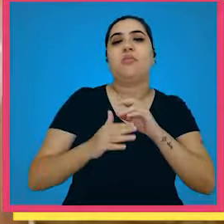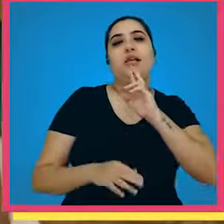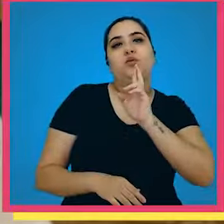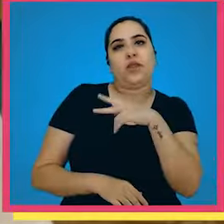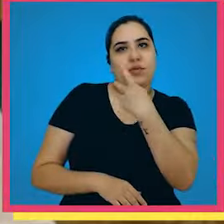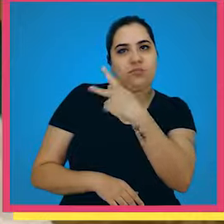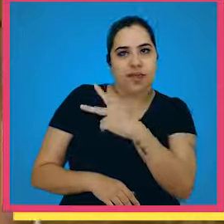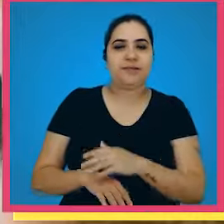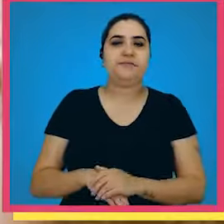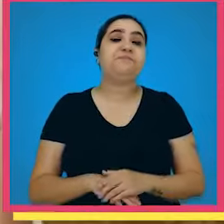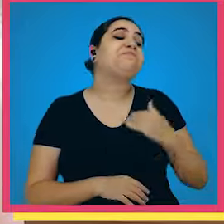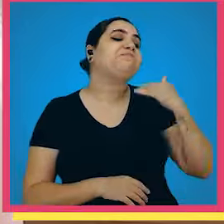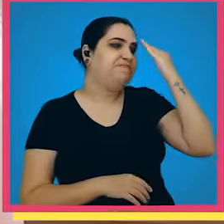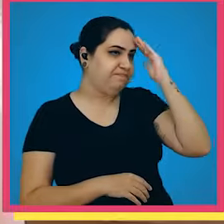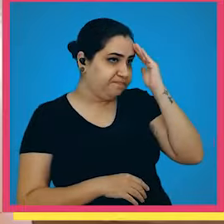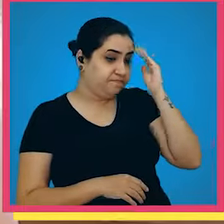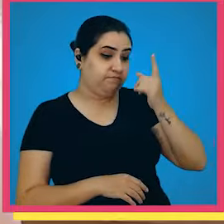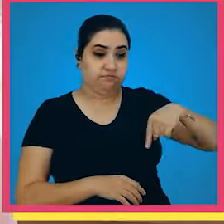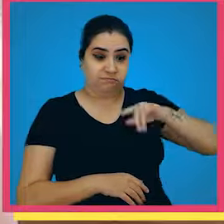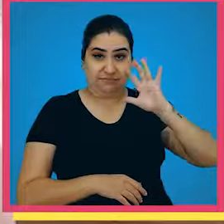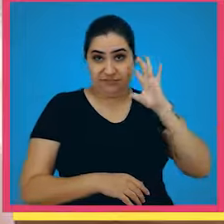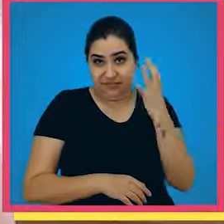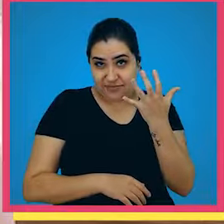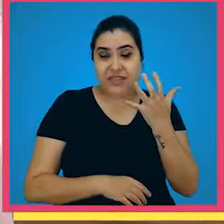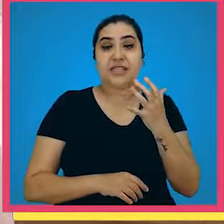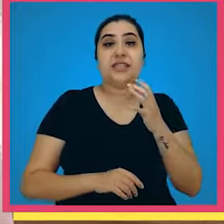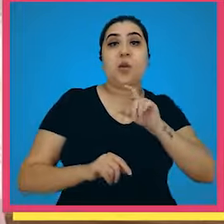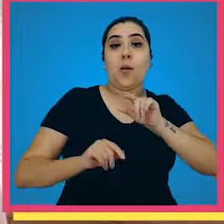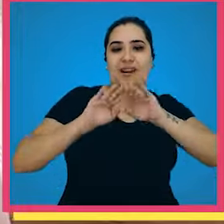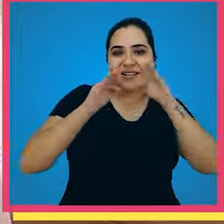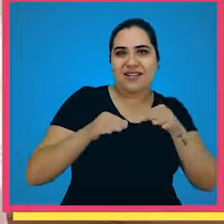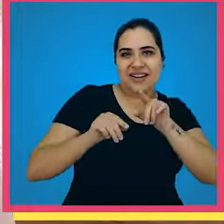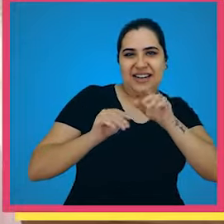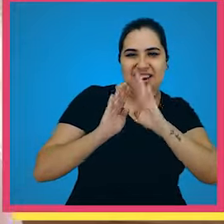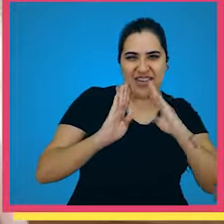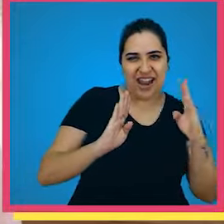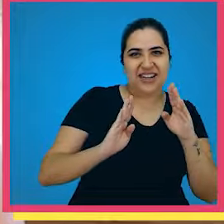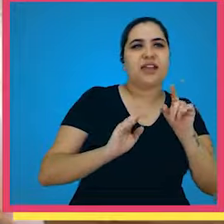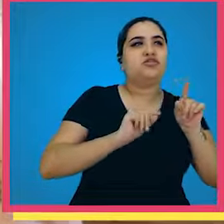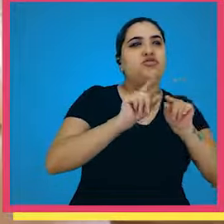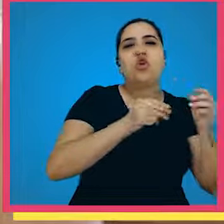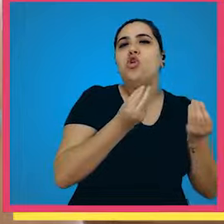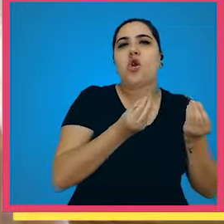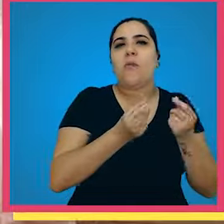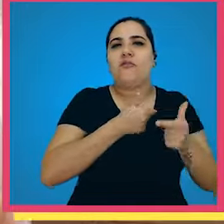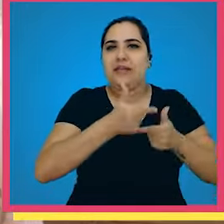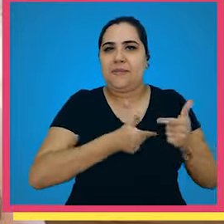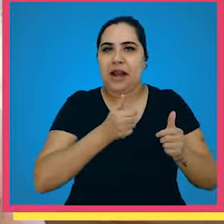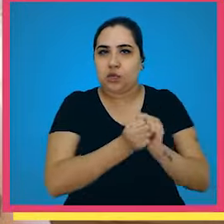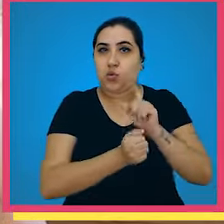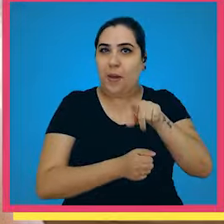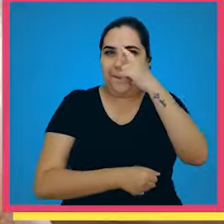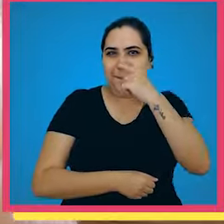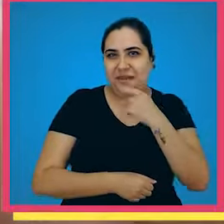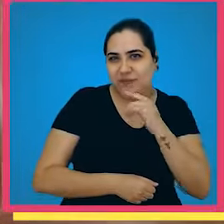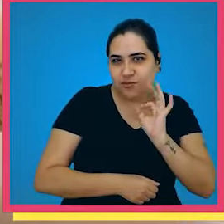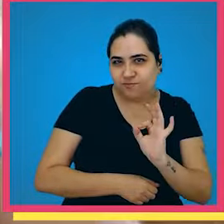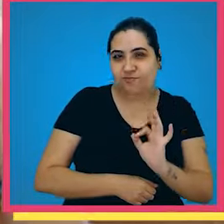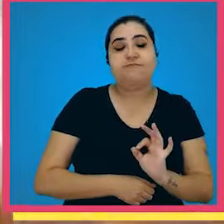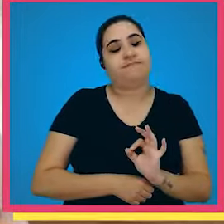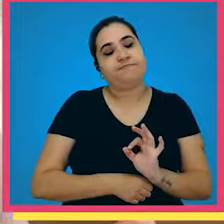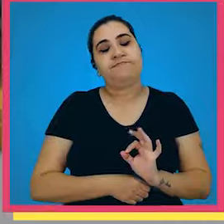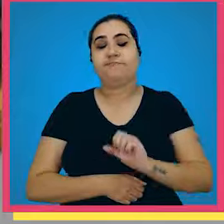atingir os resultados dele. Entendi. Então a gente define mesmo as livrarias com as quais a gente vai trabalhar através de